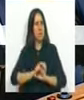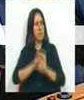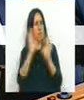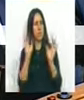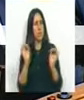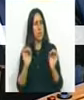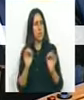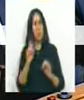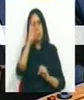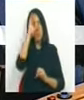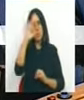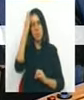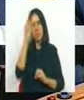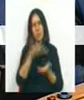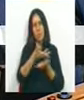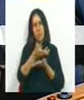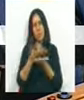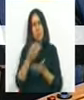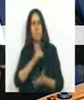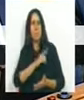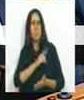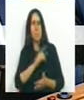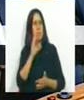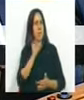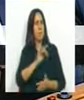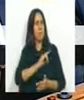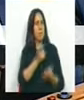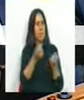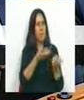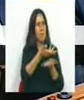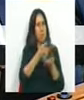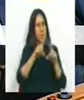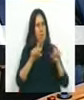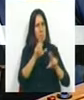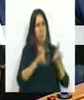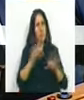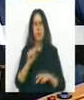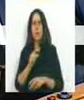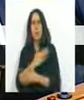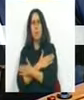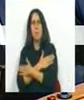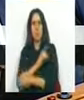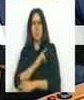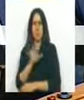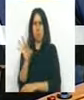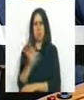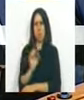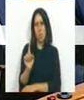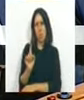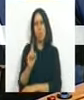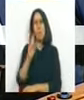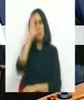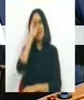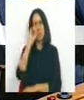Primeiro-Ministro em negociações entre acionistas privados de bancos privados. Foi assim com a utilização de amigos pessoais do Primeiro-Ministro a agir em nome do